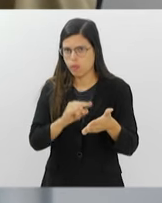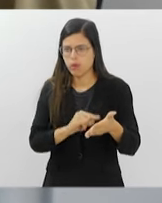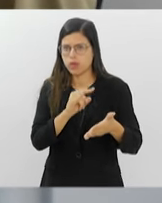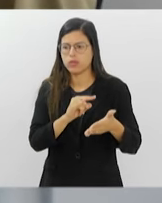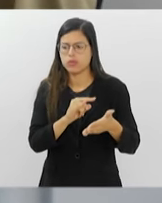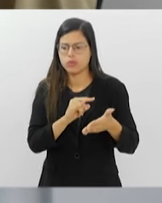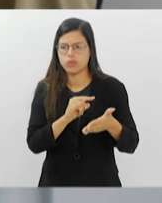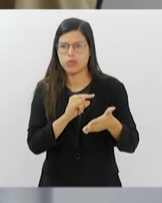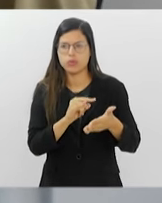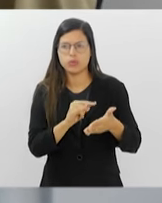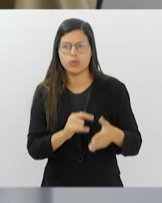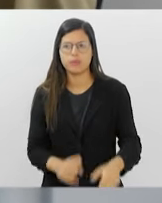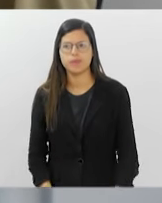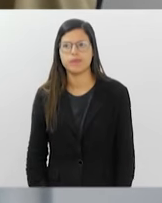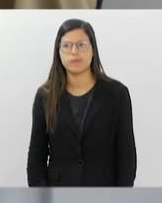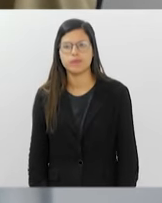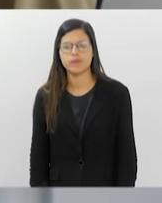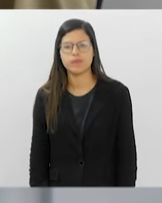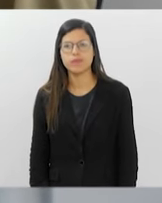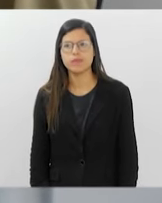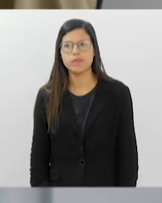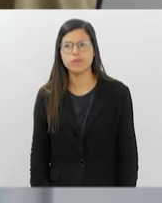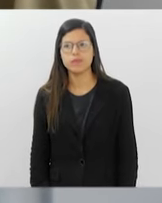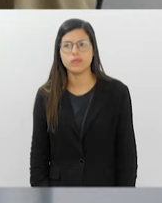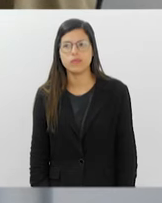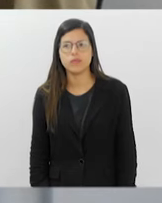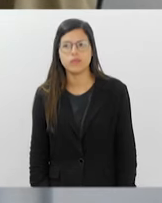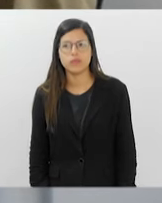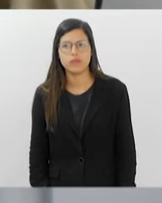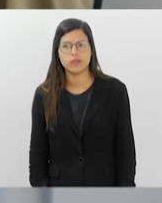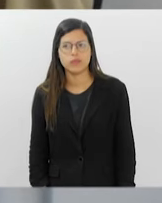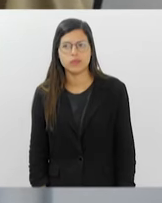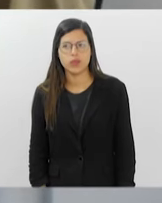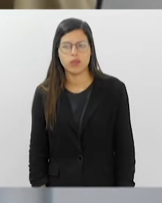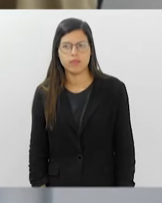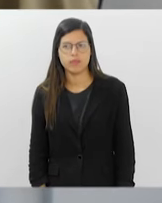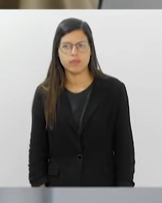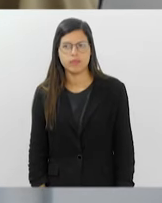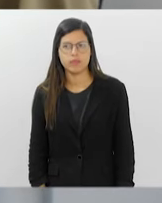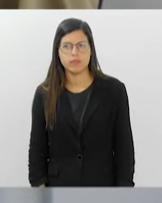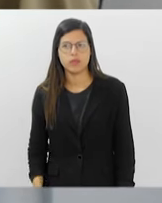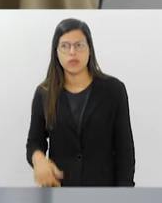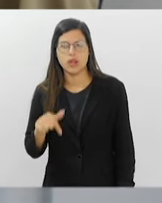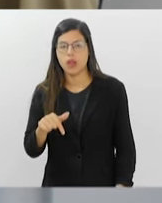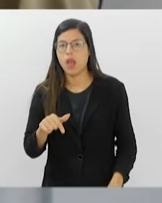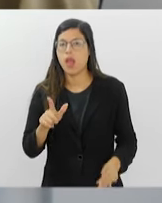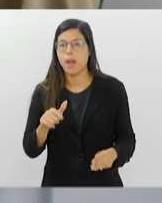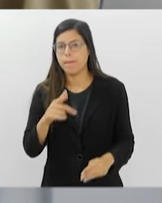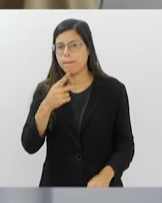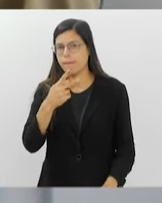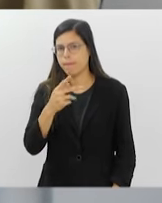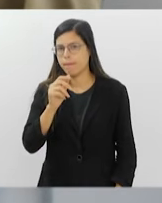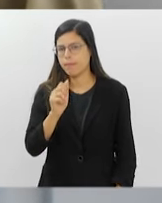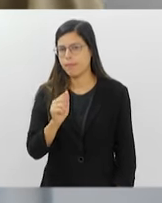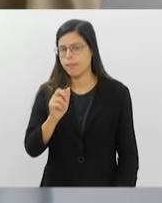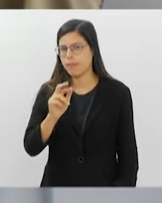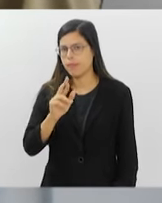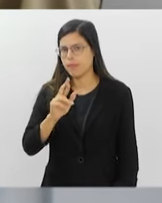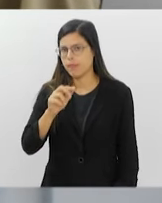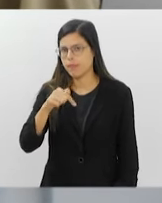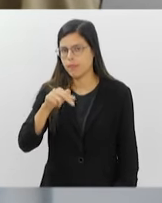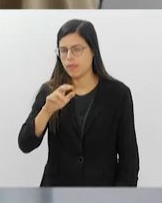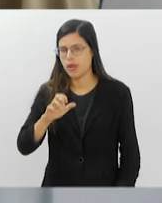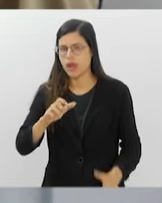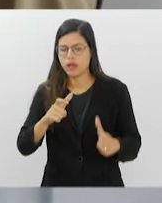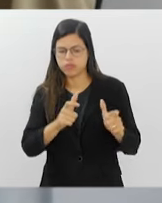eh ali existe um um laudo de ali é um grande complexo o esportivo é um parque né um parque ali com inúmeras